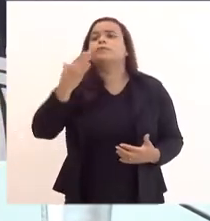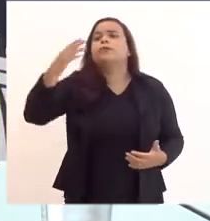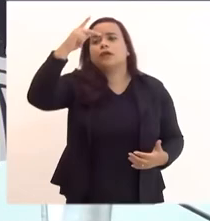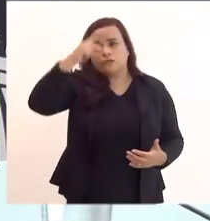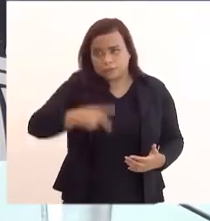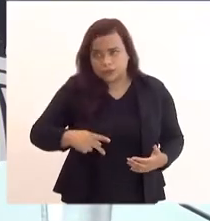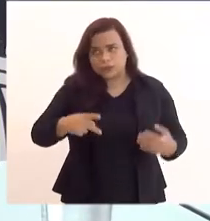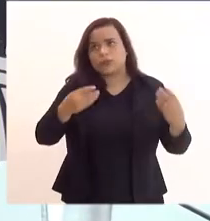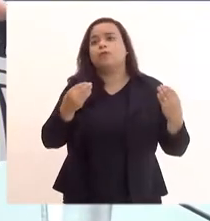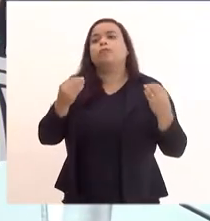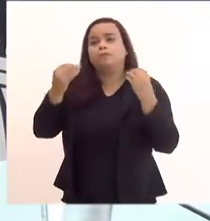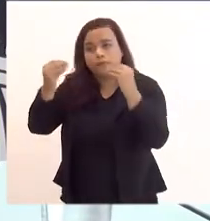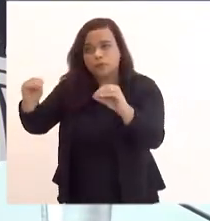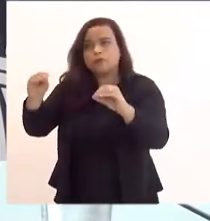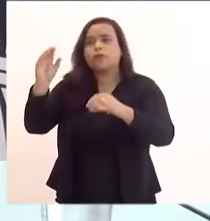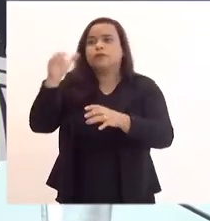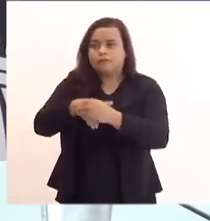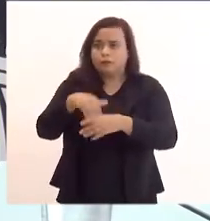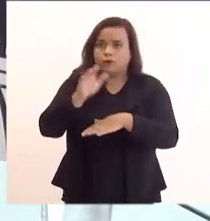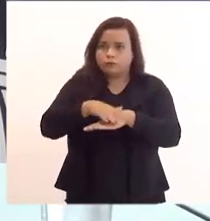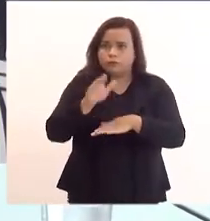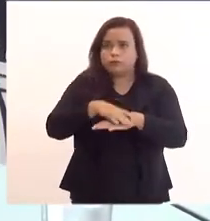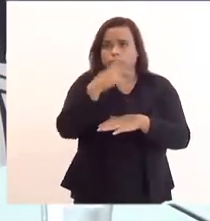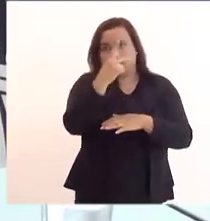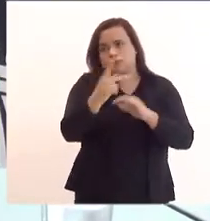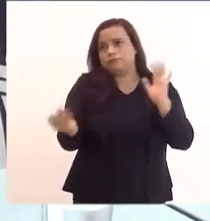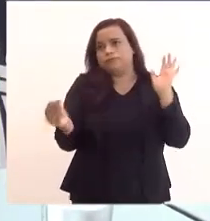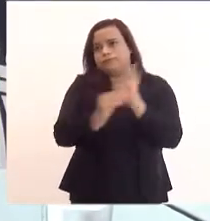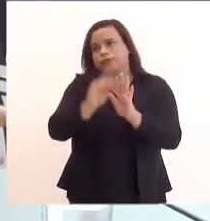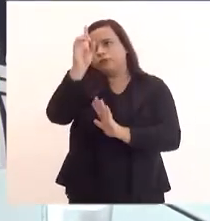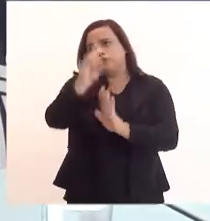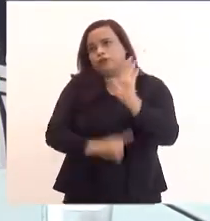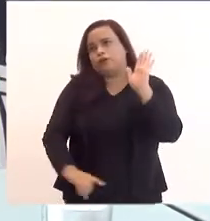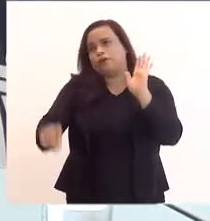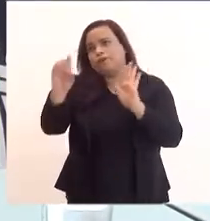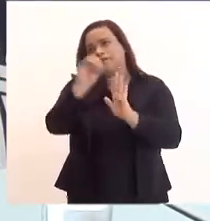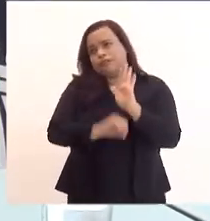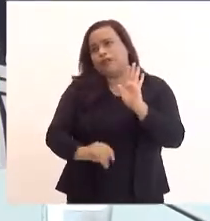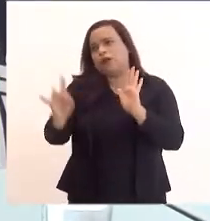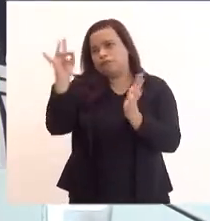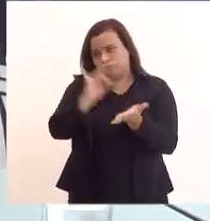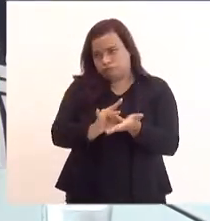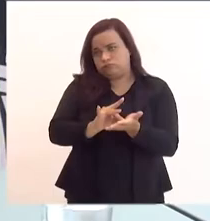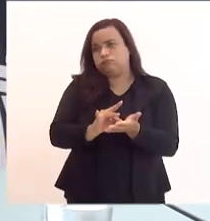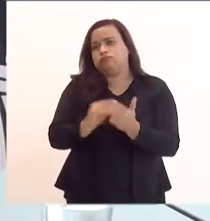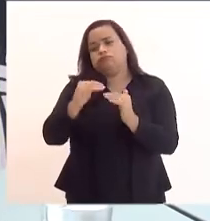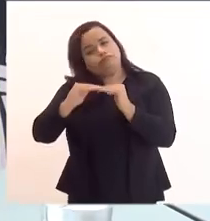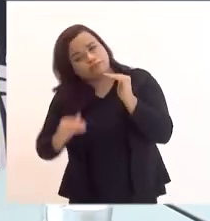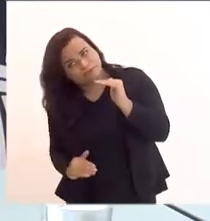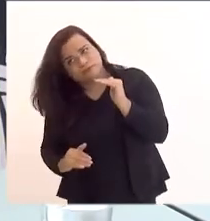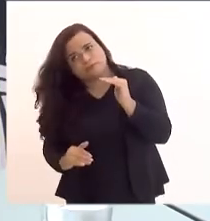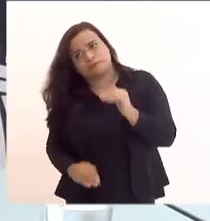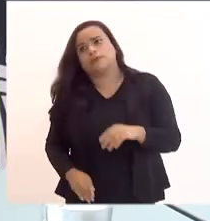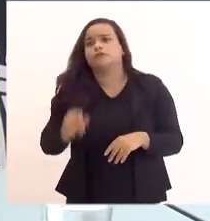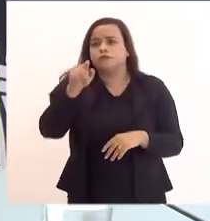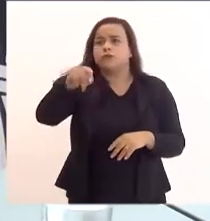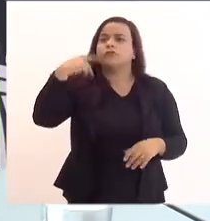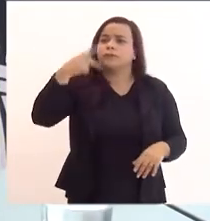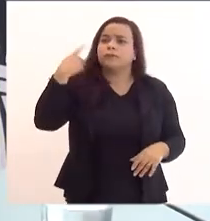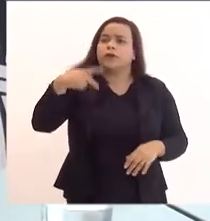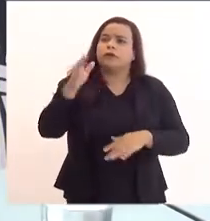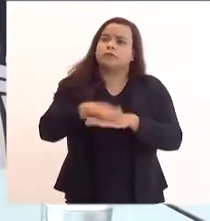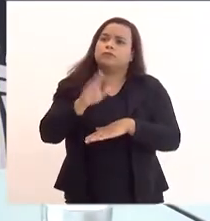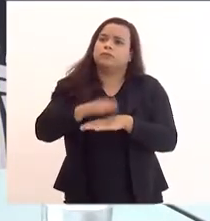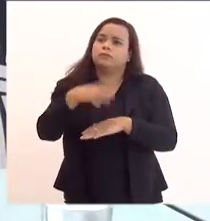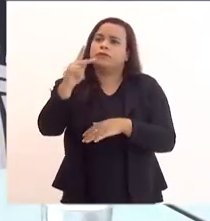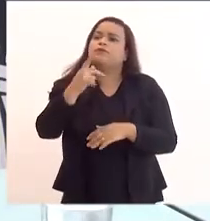para publicar teu voto, está assinalado no Diário Oficial a discordância, e você, se parlamentar, se o quiser, pega aquele teu